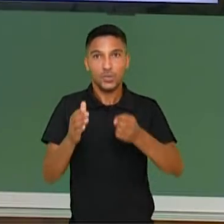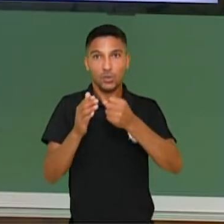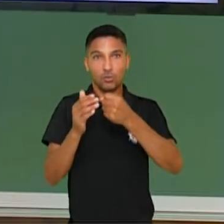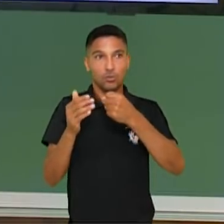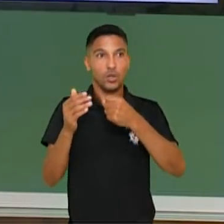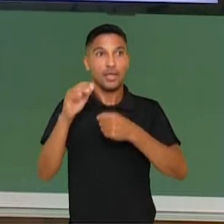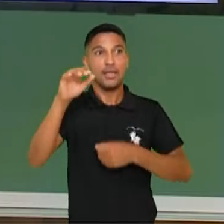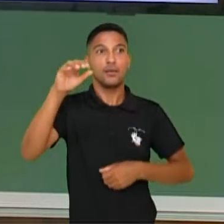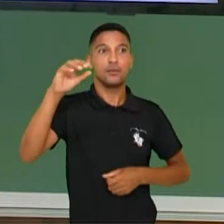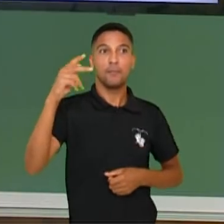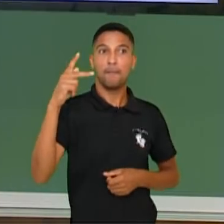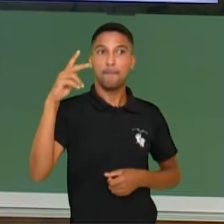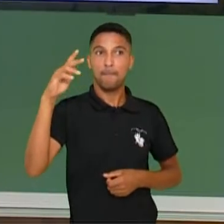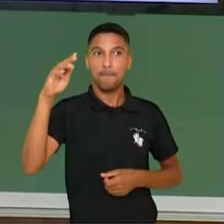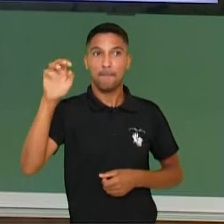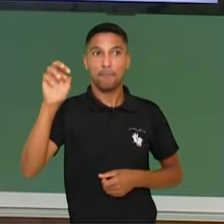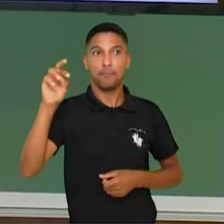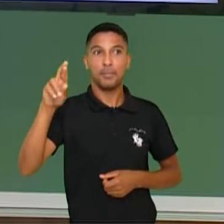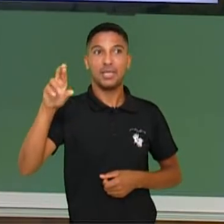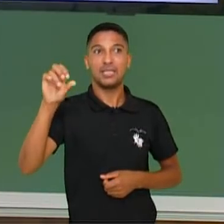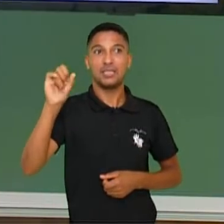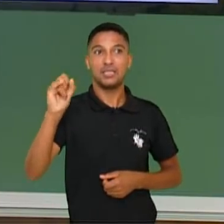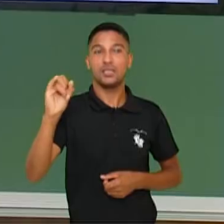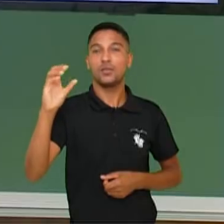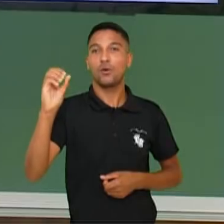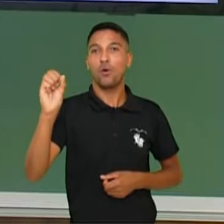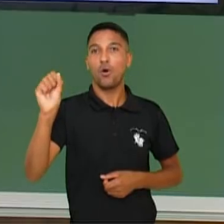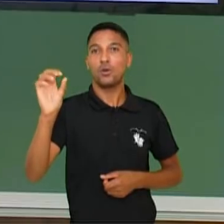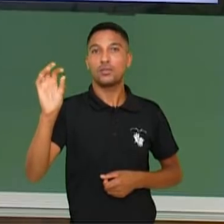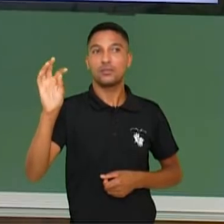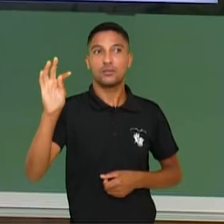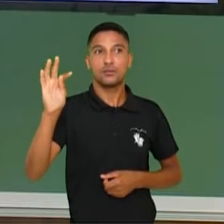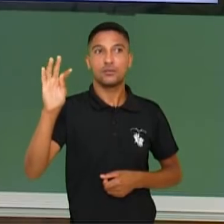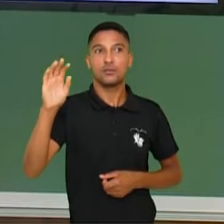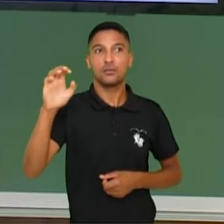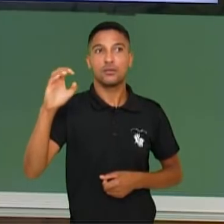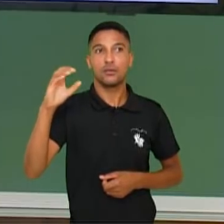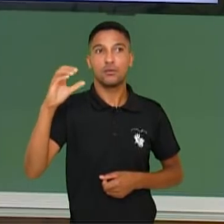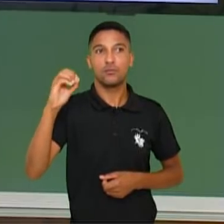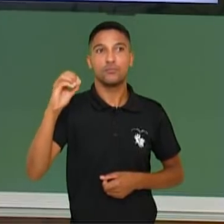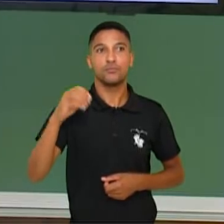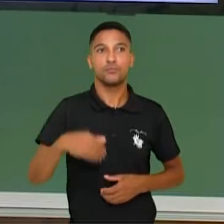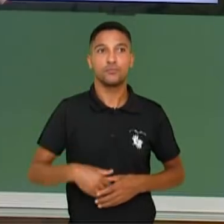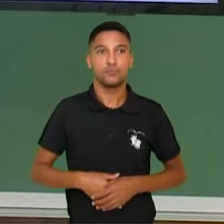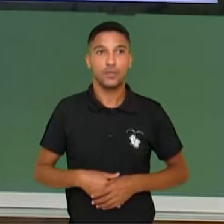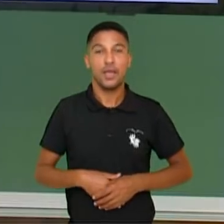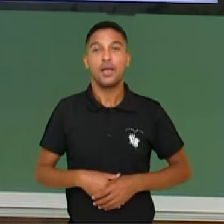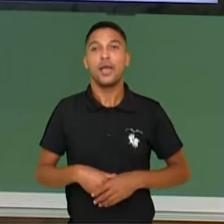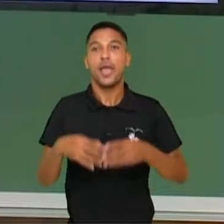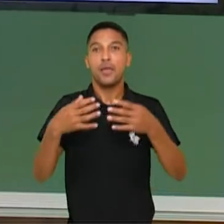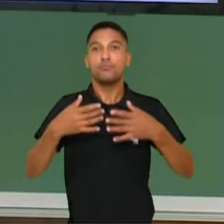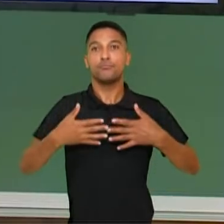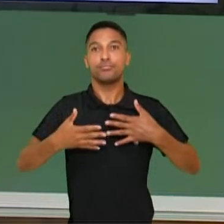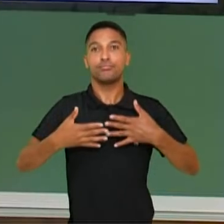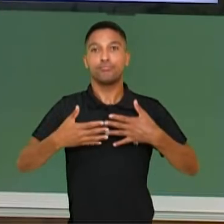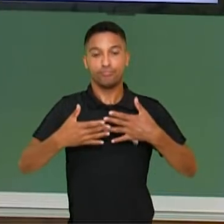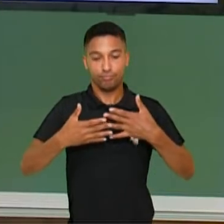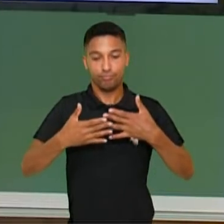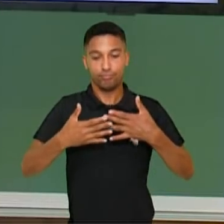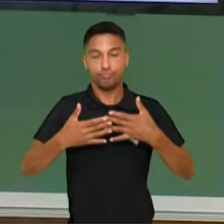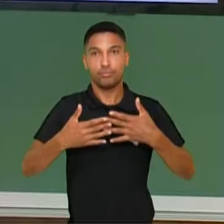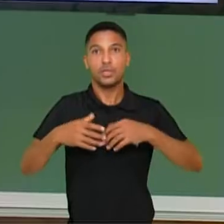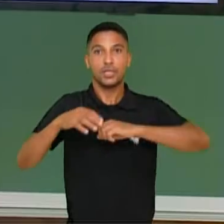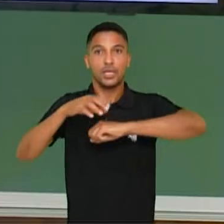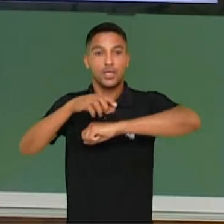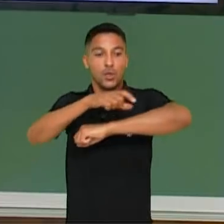como ponto de fixação para músculos e contém vasos sanguíneos que nutrem esse osso. Então, se você reparar, aqui